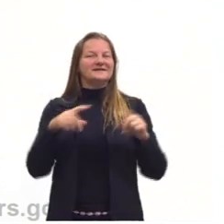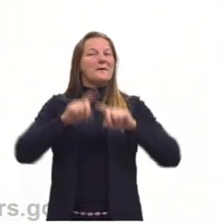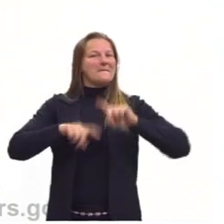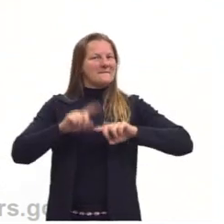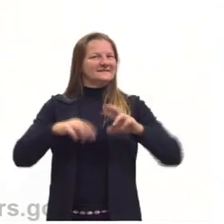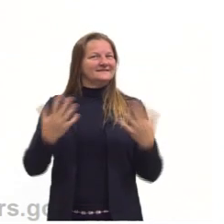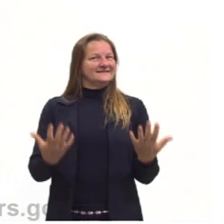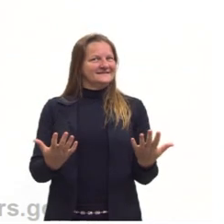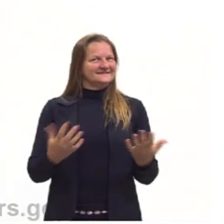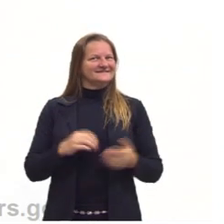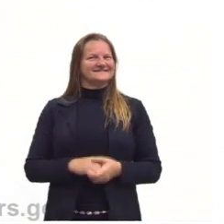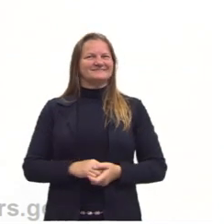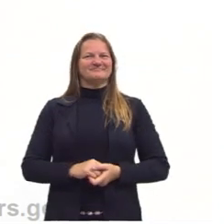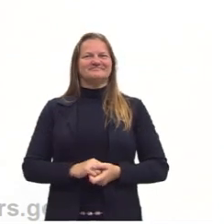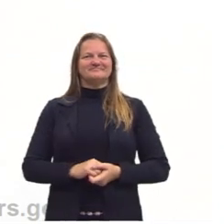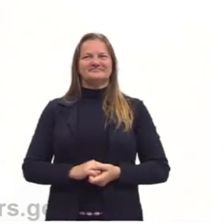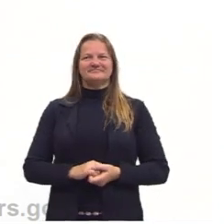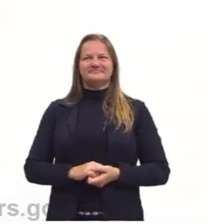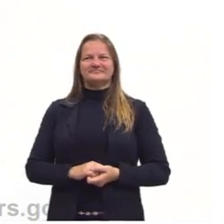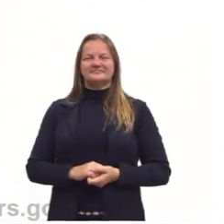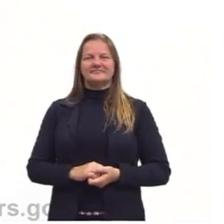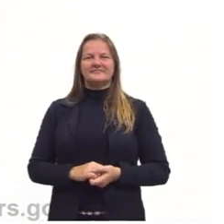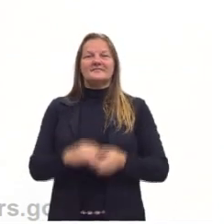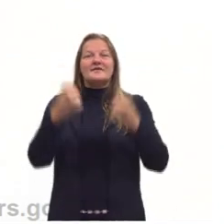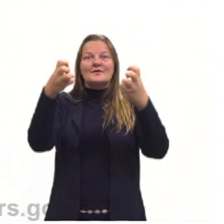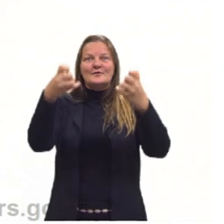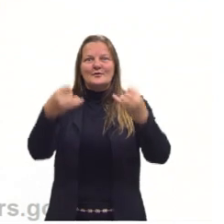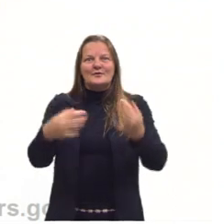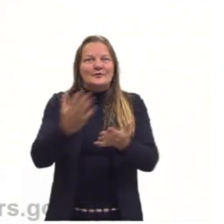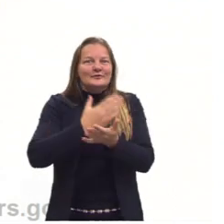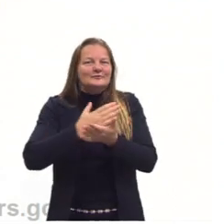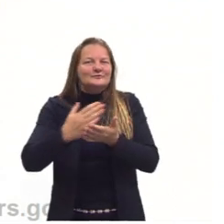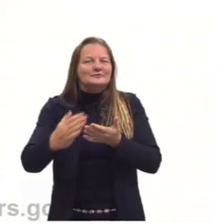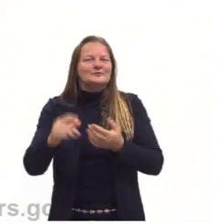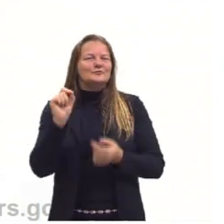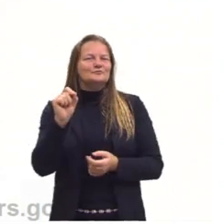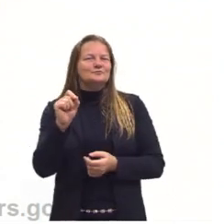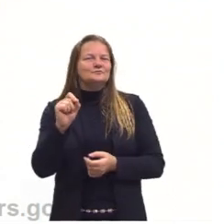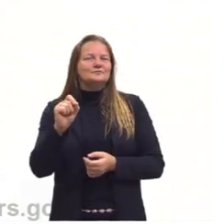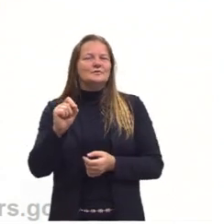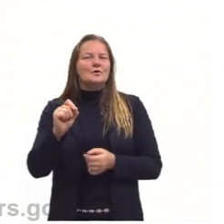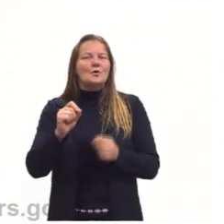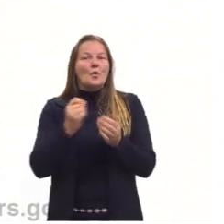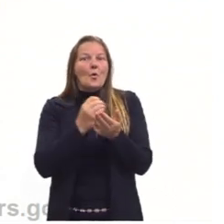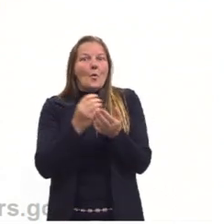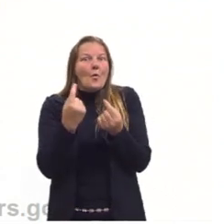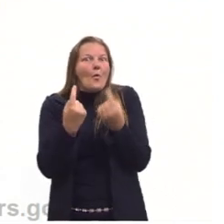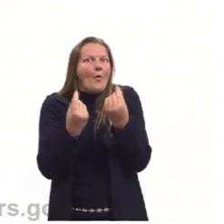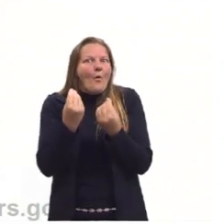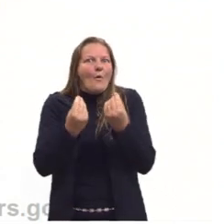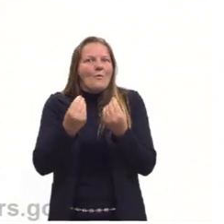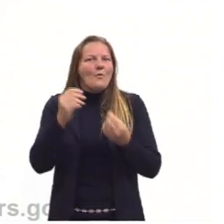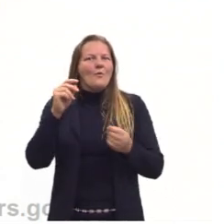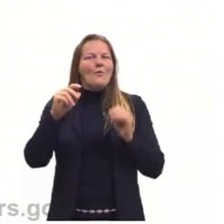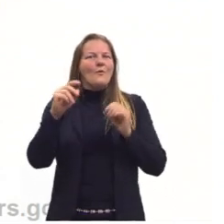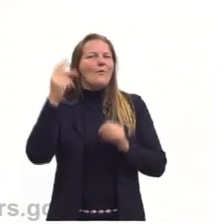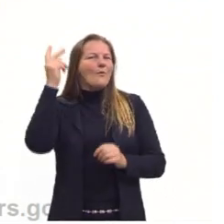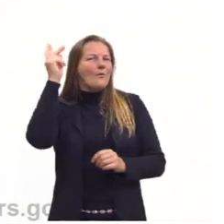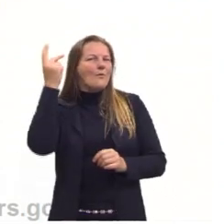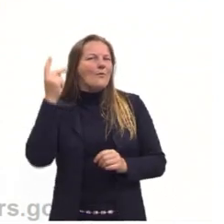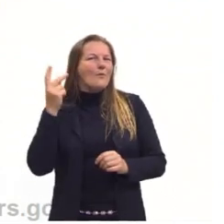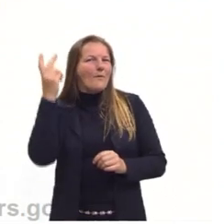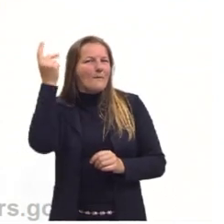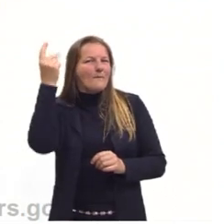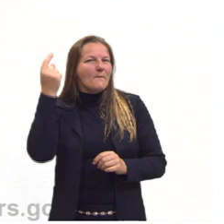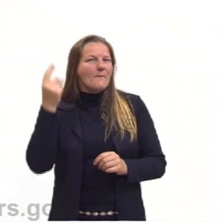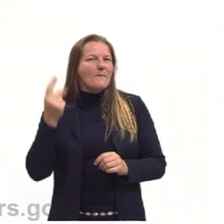materiais é bom para começar a gente vai falar um pouquinho sobre o Princípio de Pascal né mas antes de